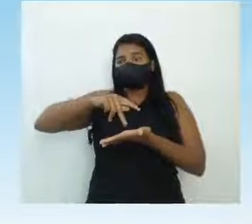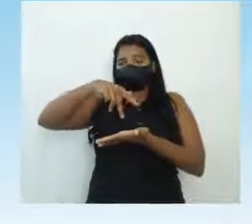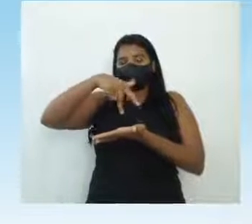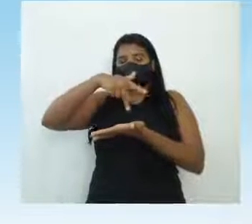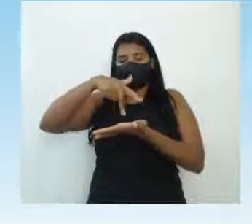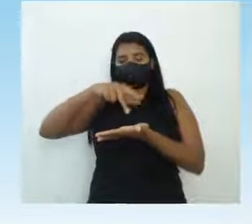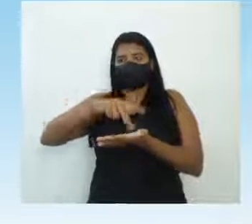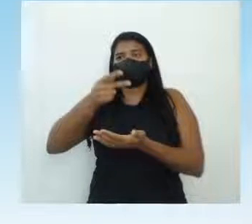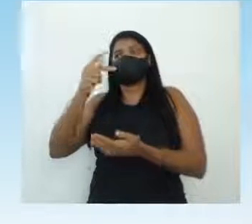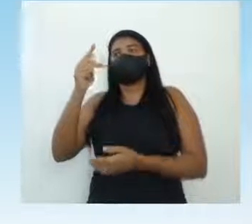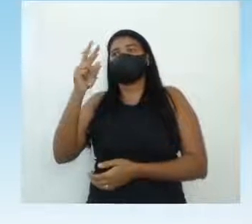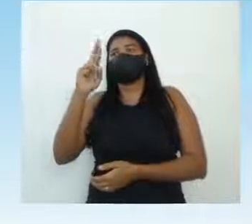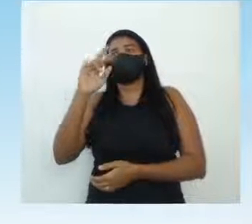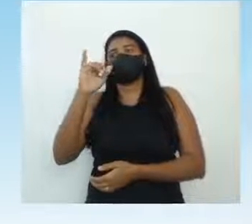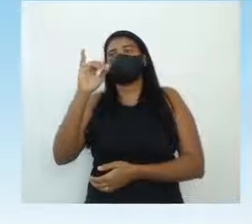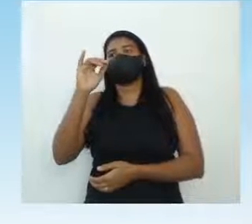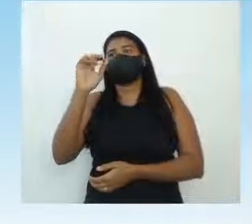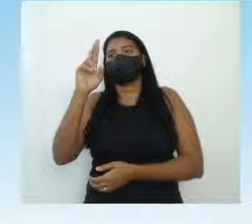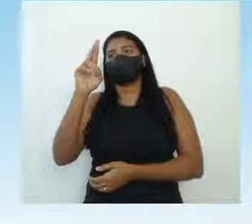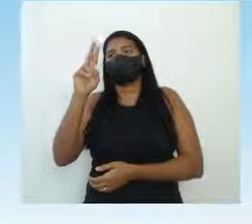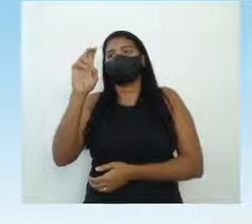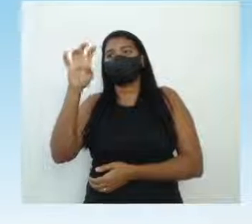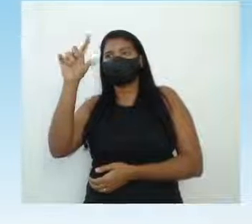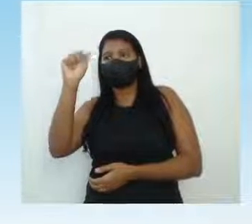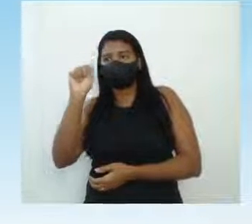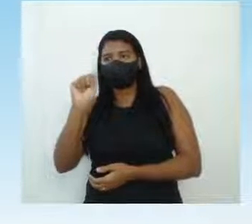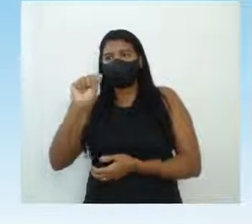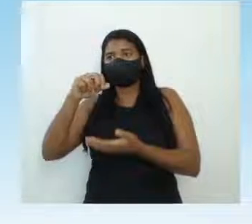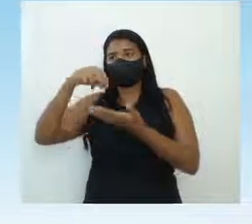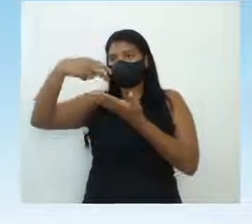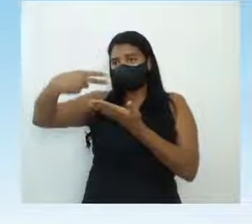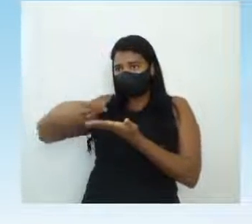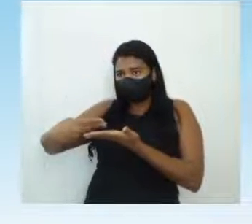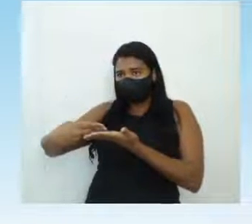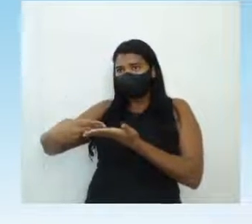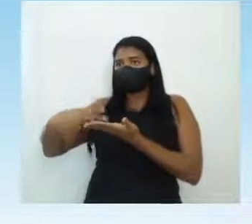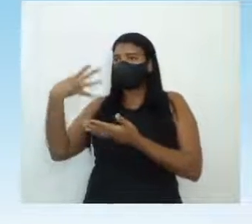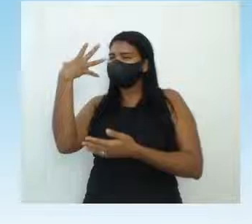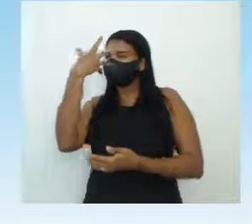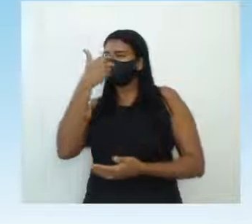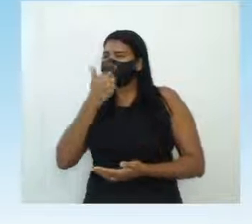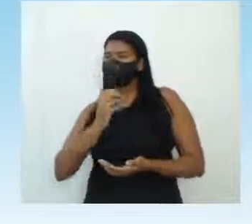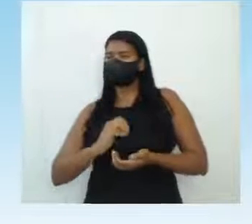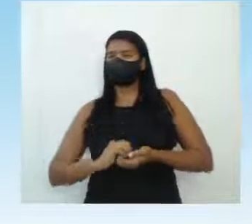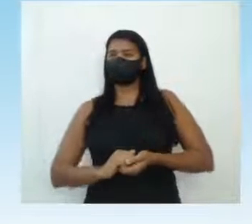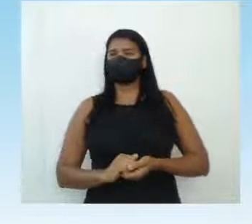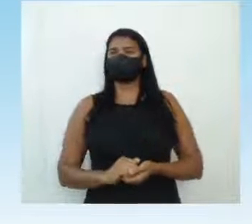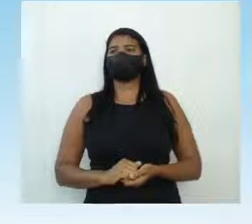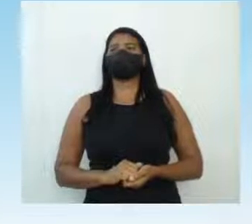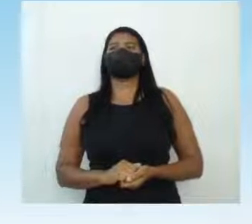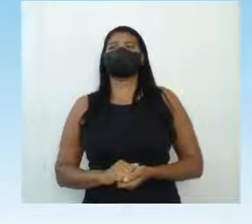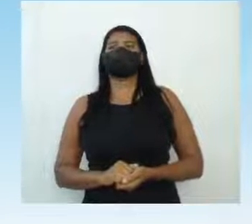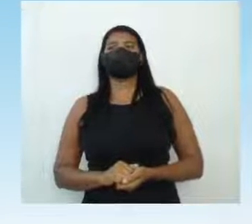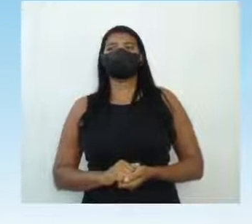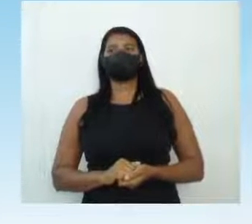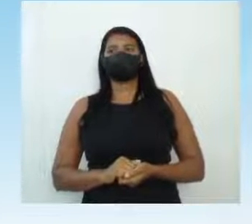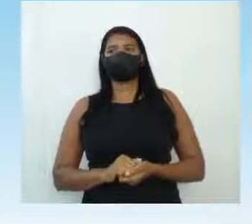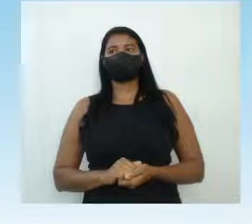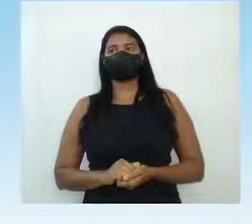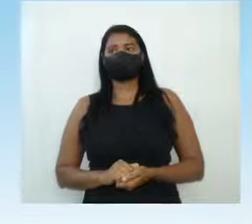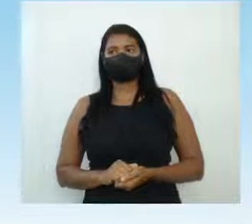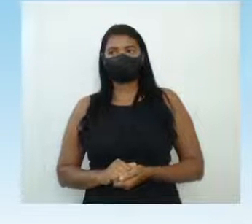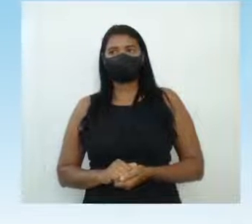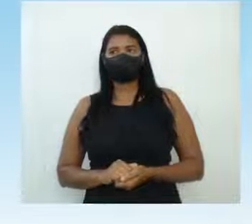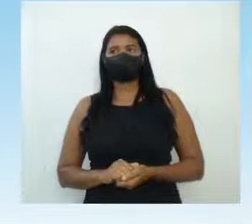seu próprio eixo e caem, né, de uma forma muito bonita, esteticamente muito legal de